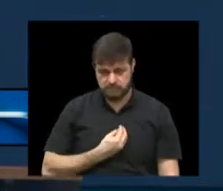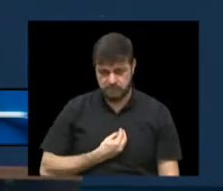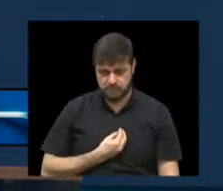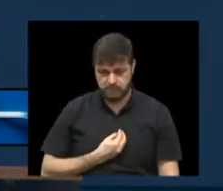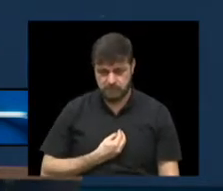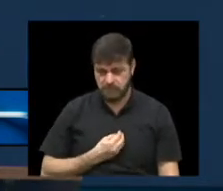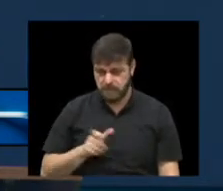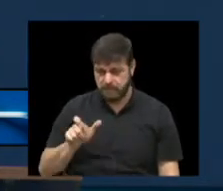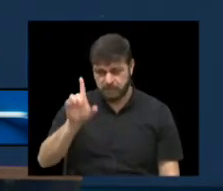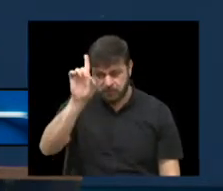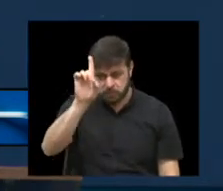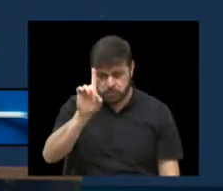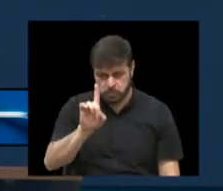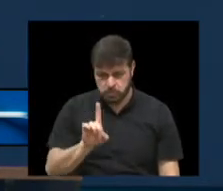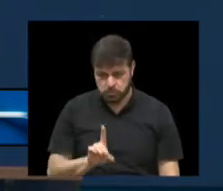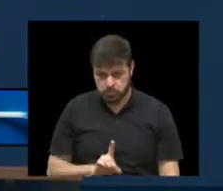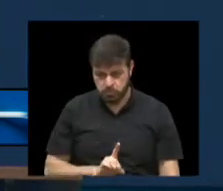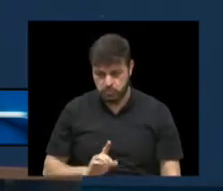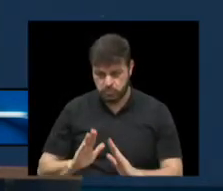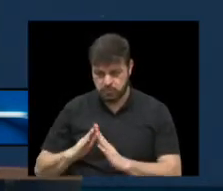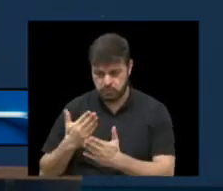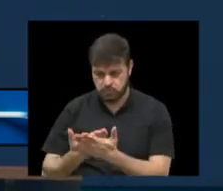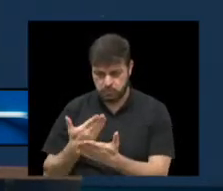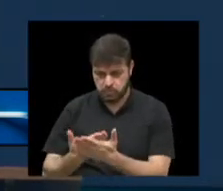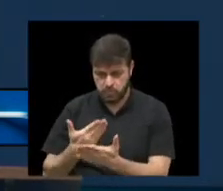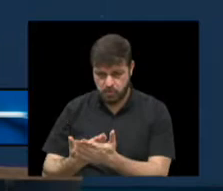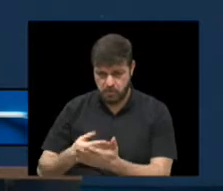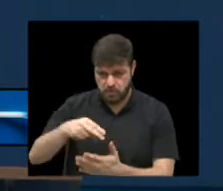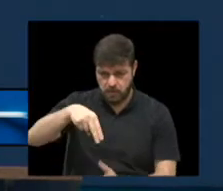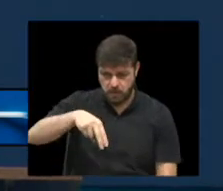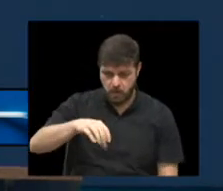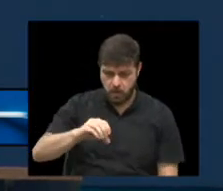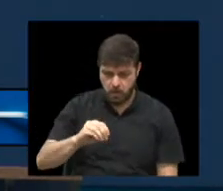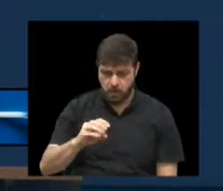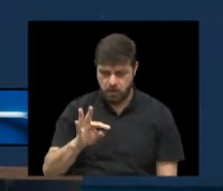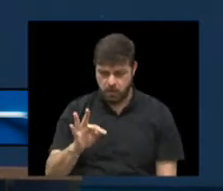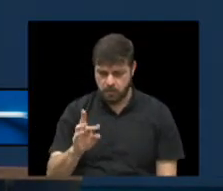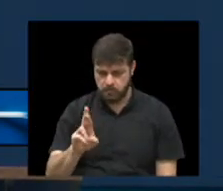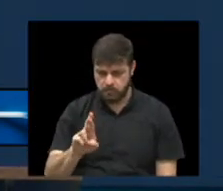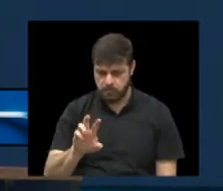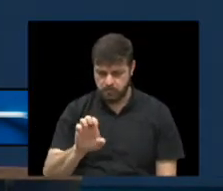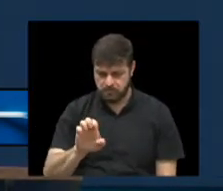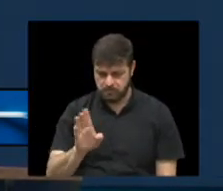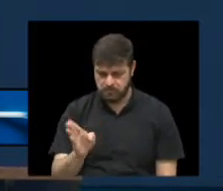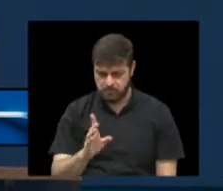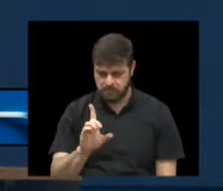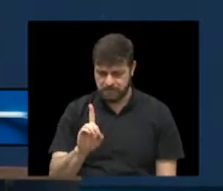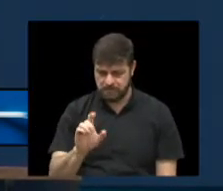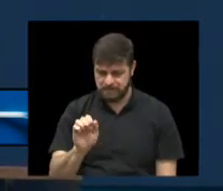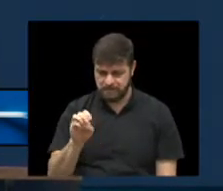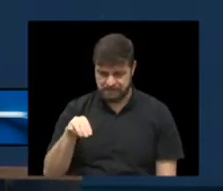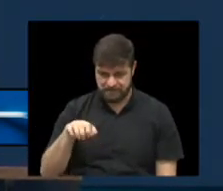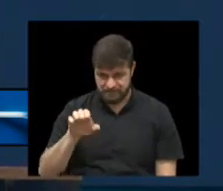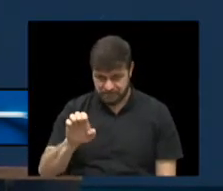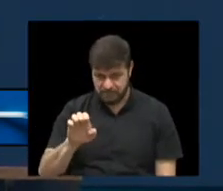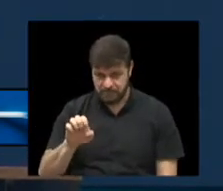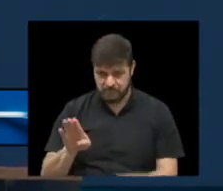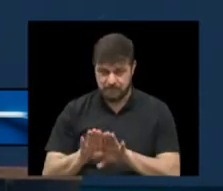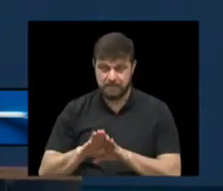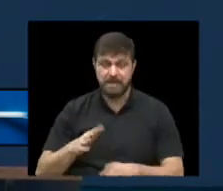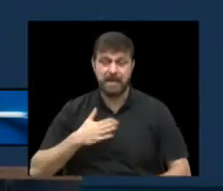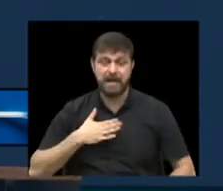Notre-Dame Lourenço, na pessoa da professora Juliana Kaisel, minha esposa, e